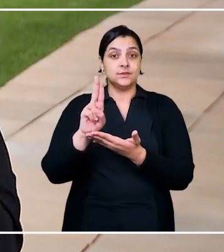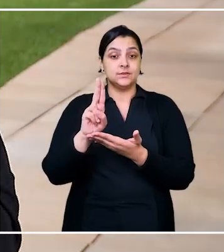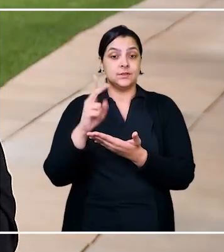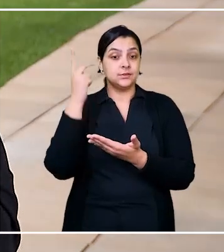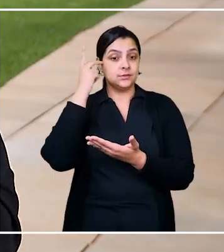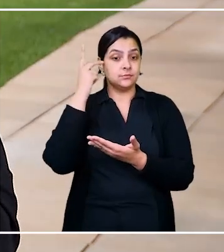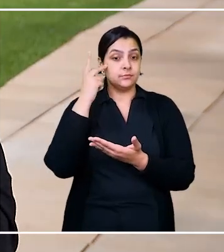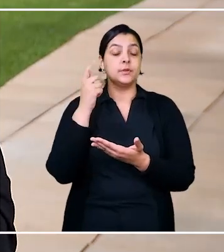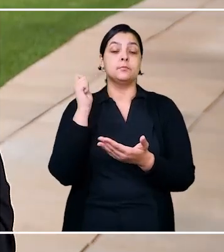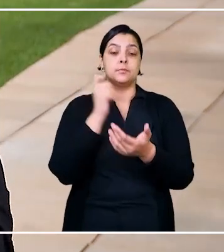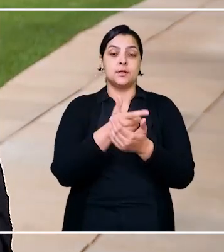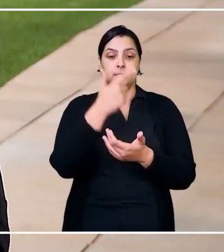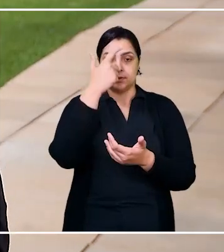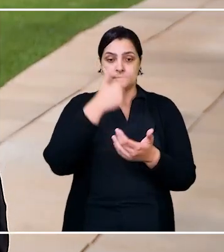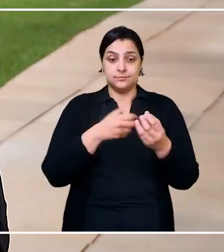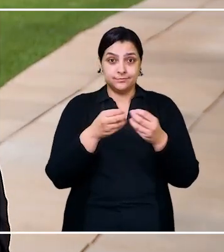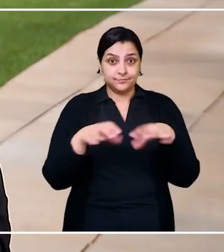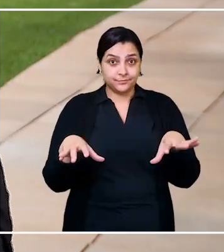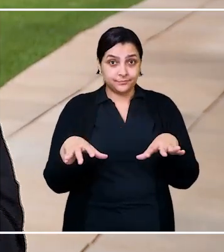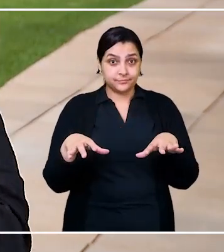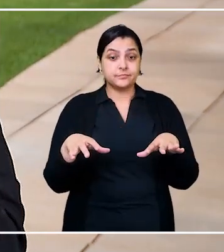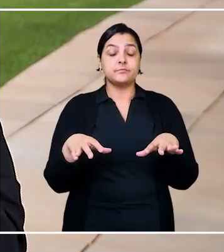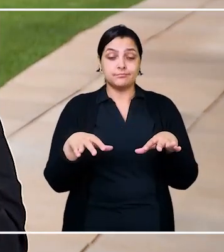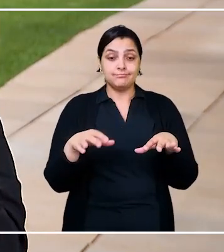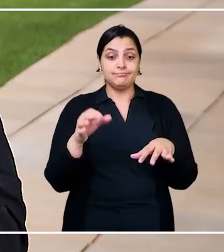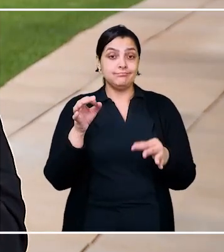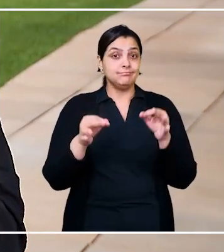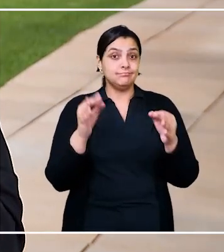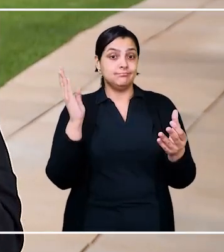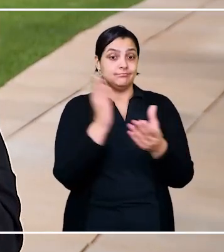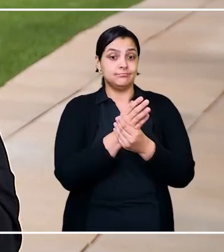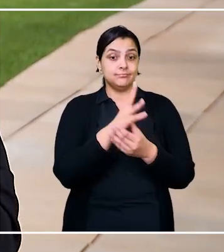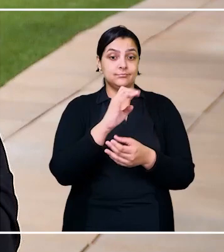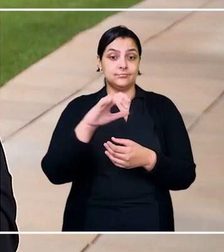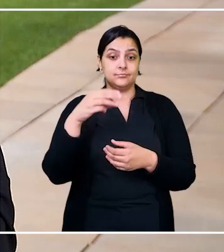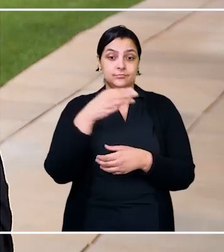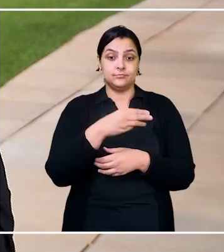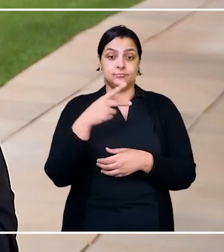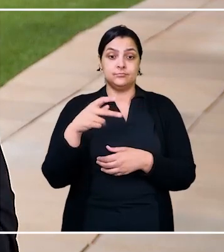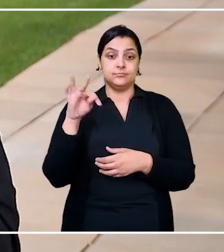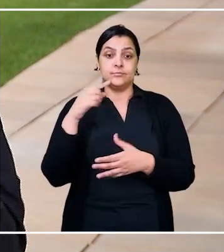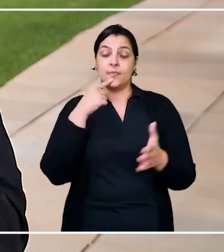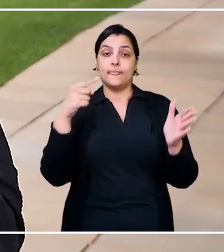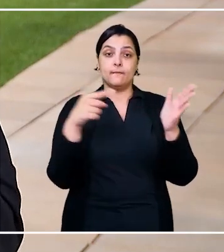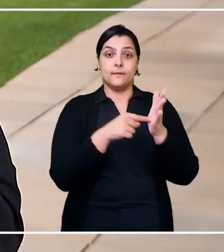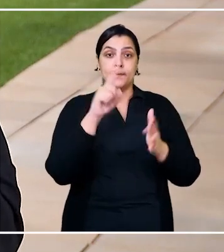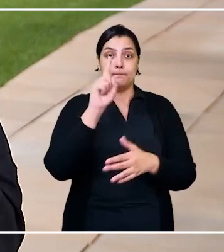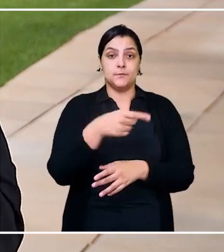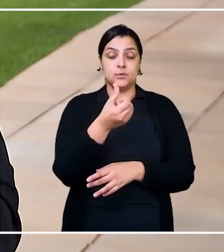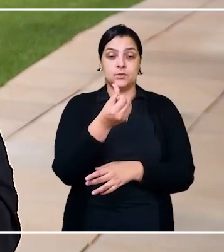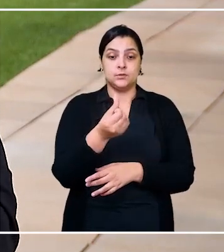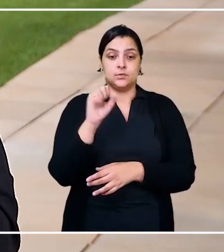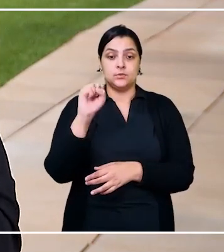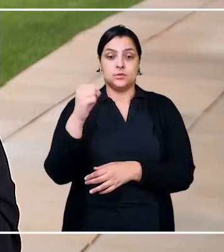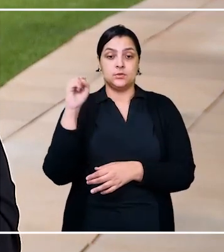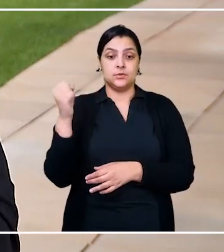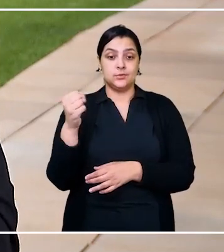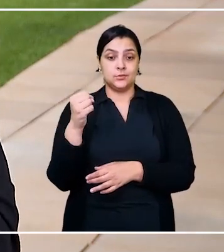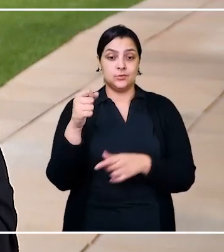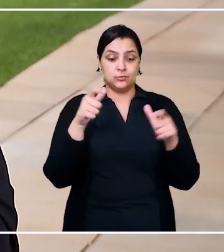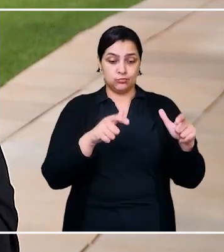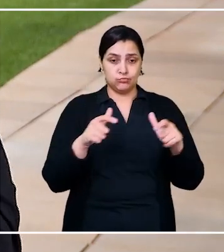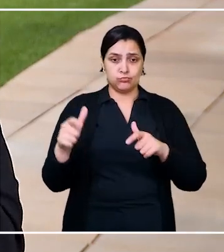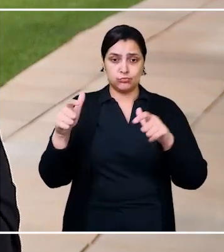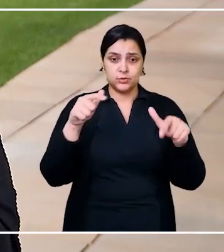Paulo ao pagamento de danos morais coletivos em ação civil pública o Ministério Público do Trabalho denunciou que dos